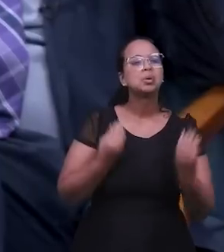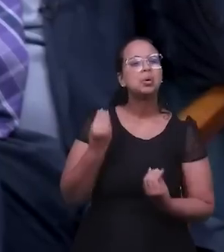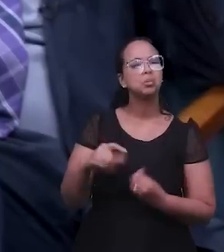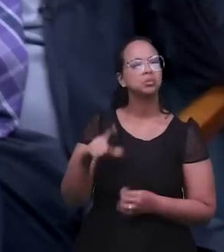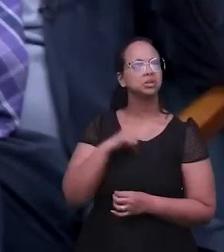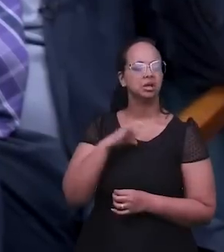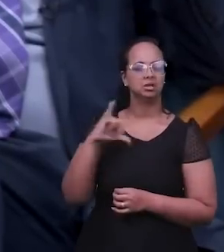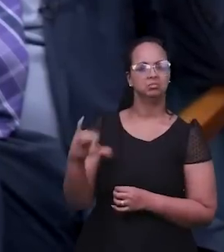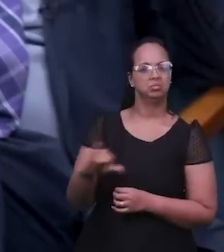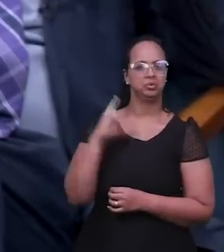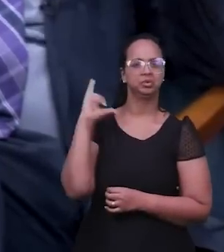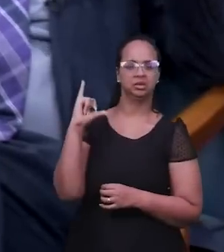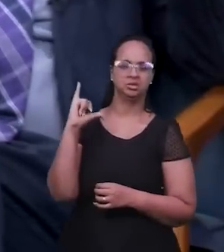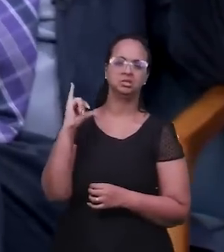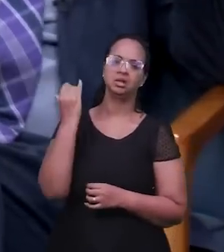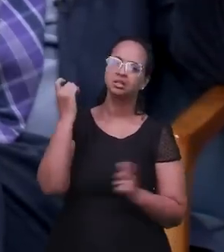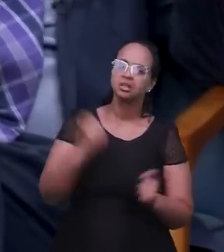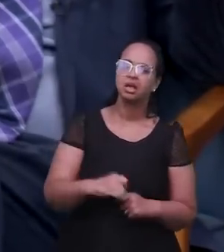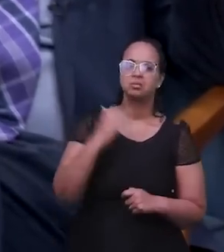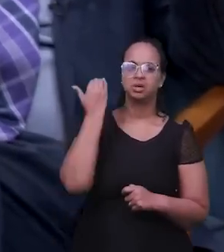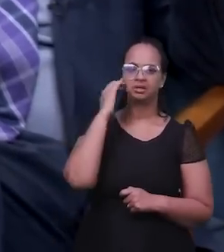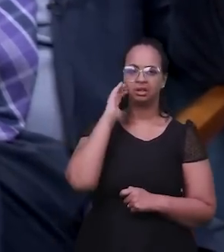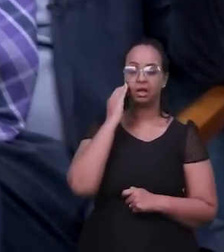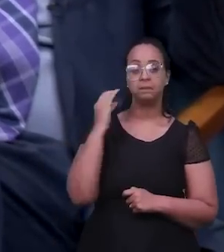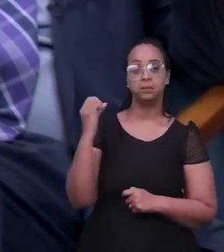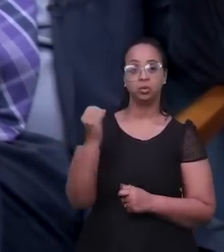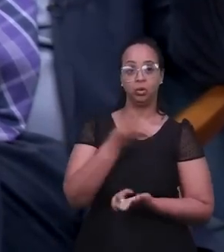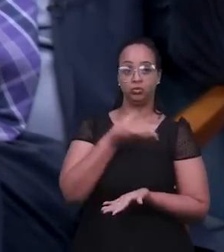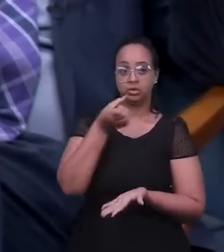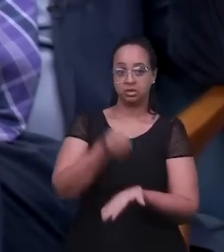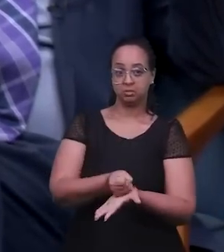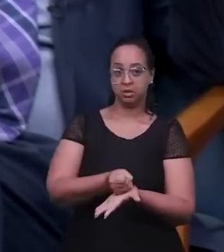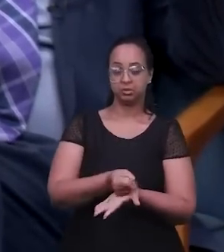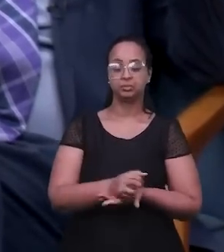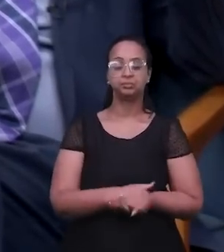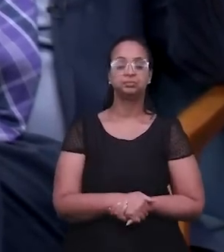sobre a importância de se entender